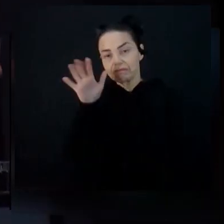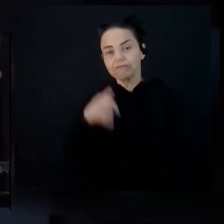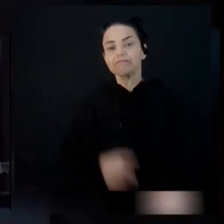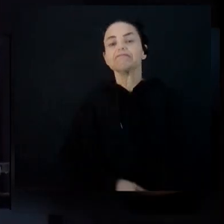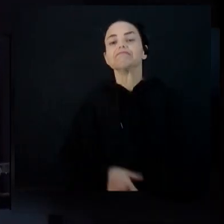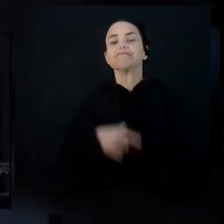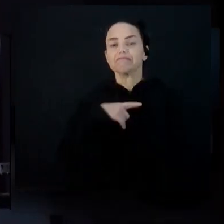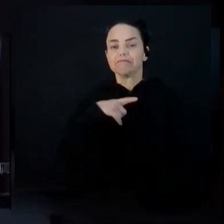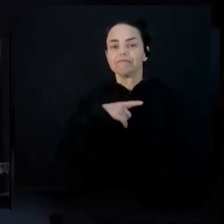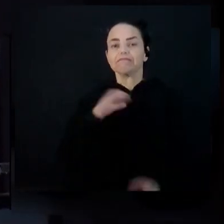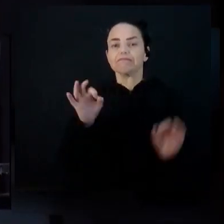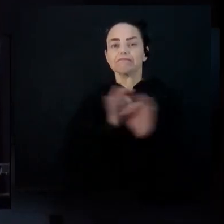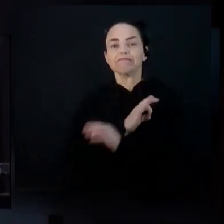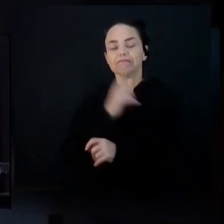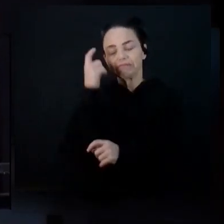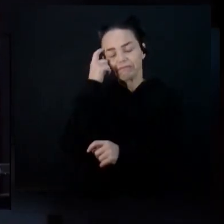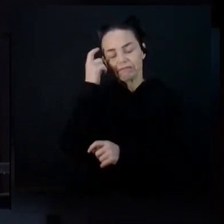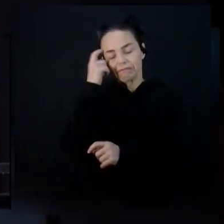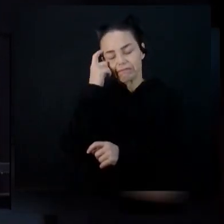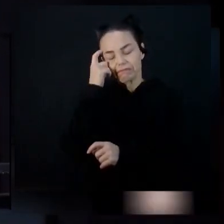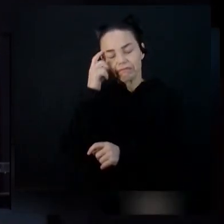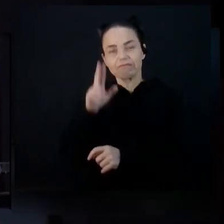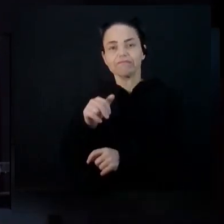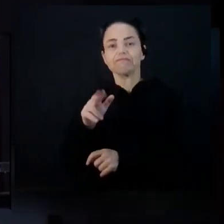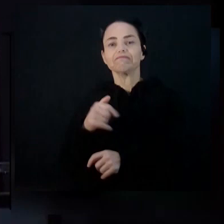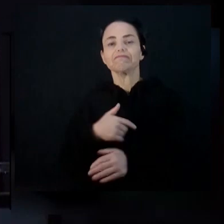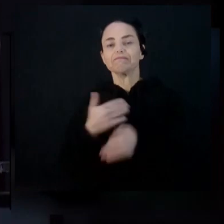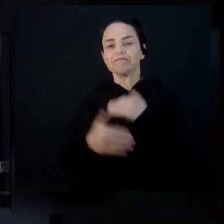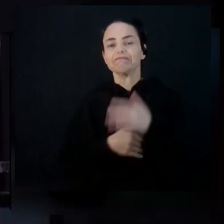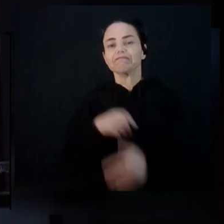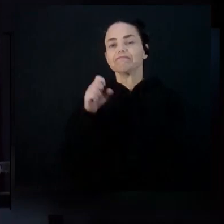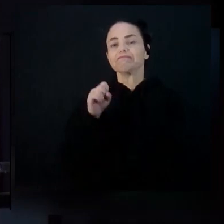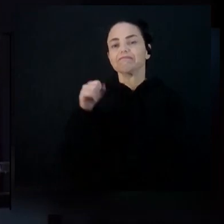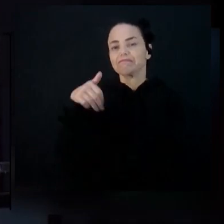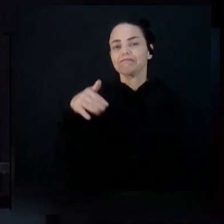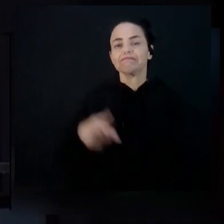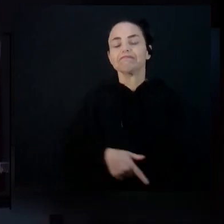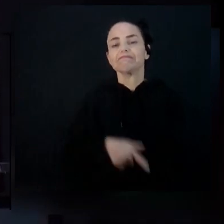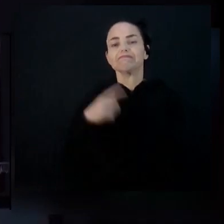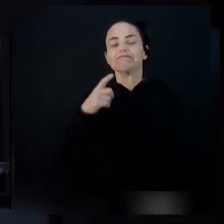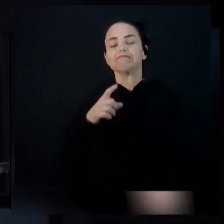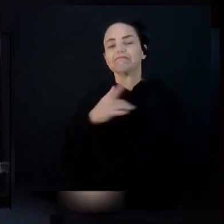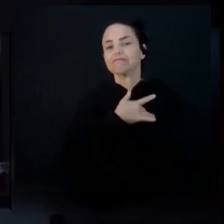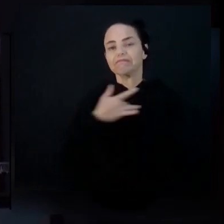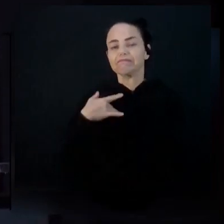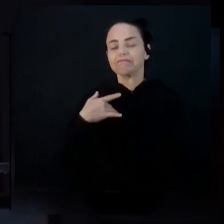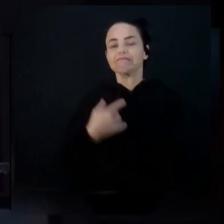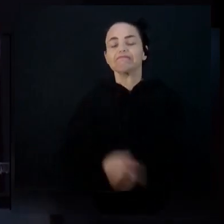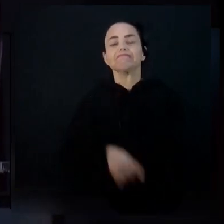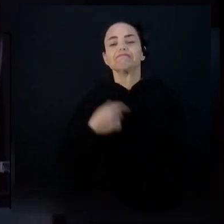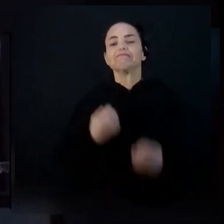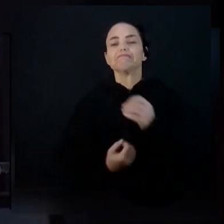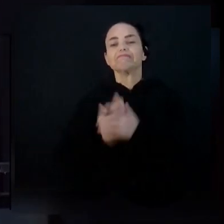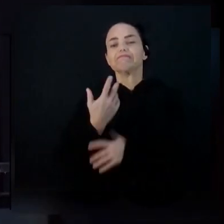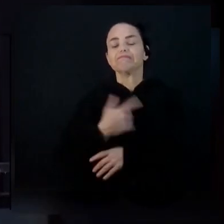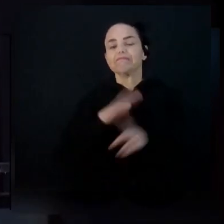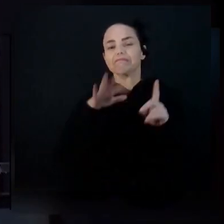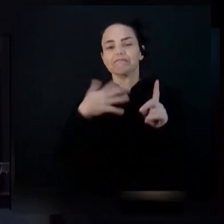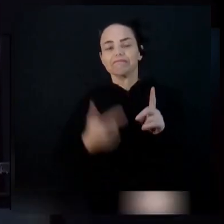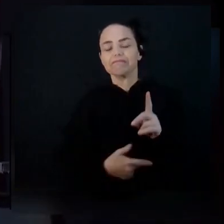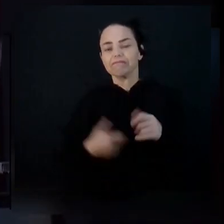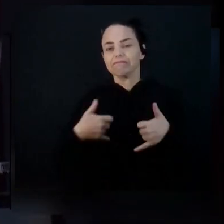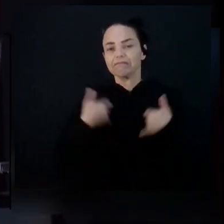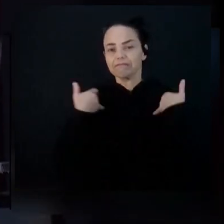nunca pensou. E através do Sim Saúde nós criamos essa homenagem, que, para mim, eu tenho muita honra de ser